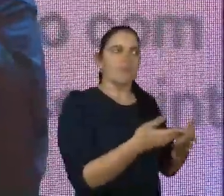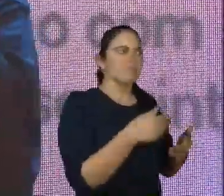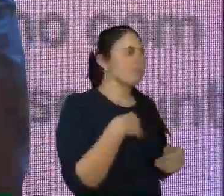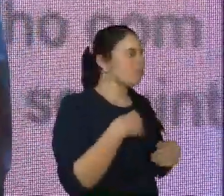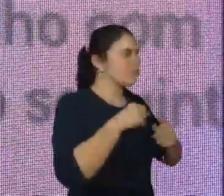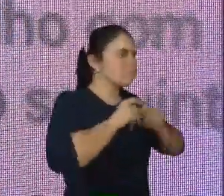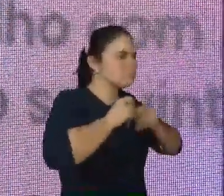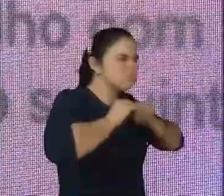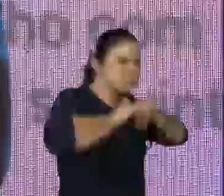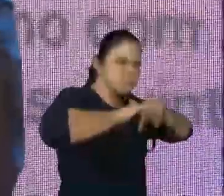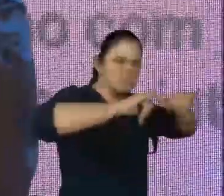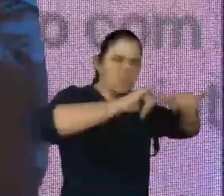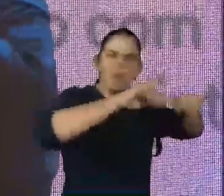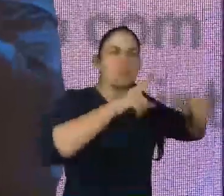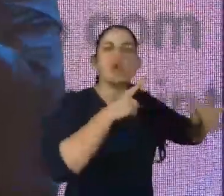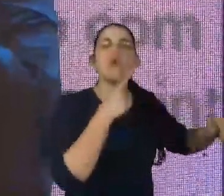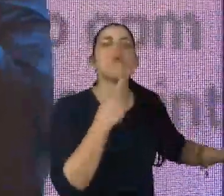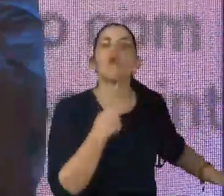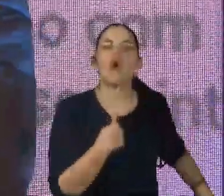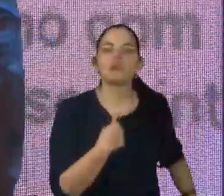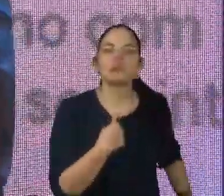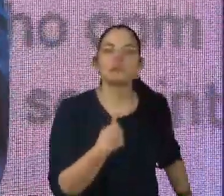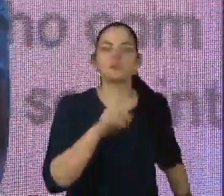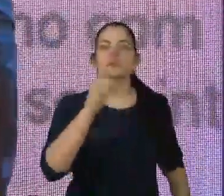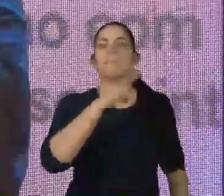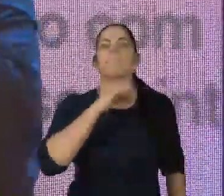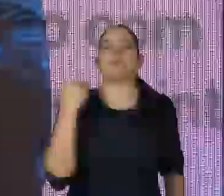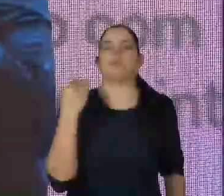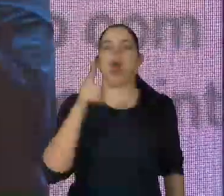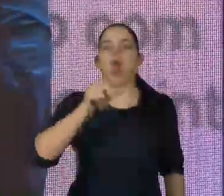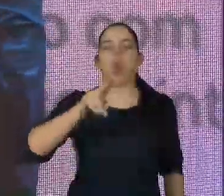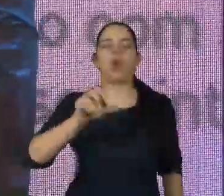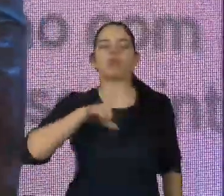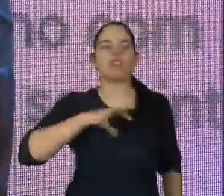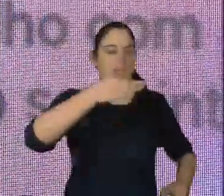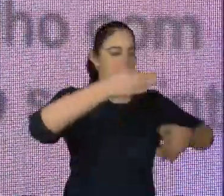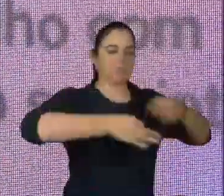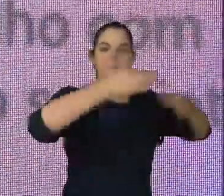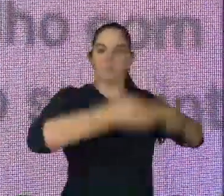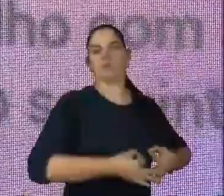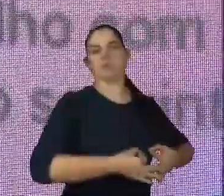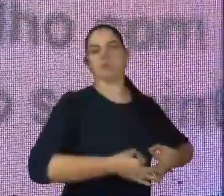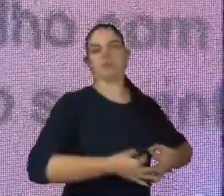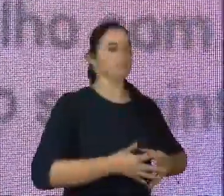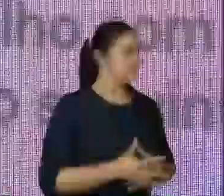E, sinceramente, eu não acho ela nem um pouco justa, nem para a gente e nem para os nossos filhos.